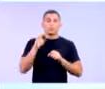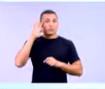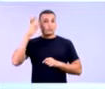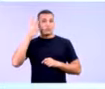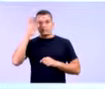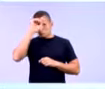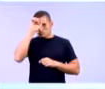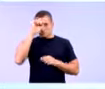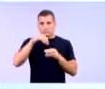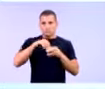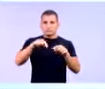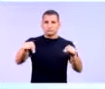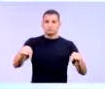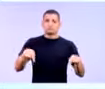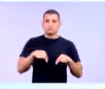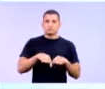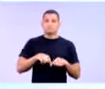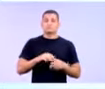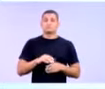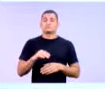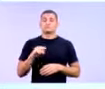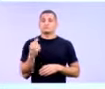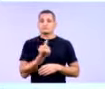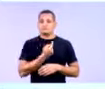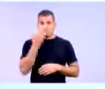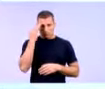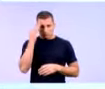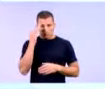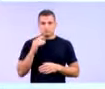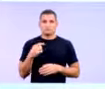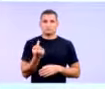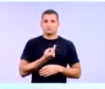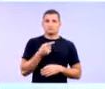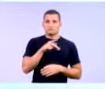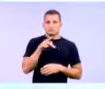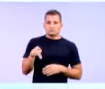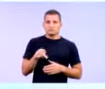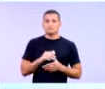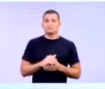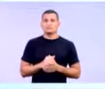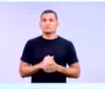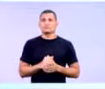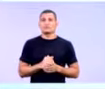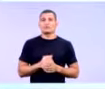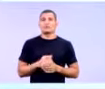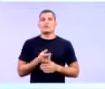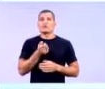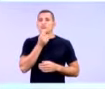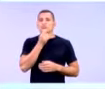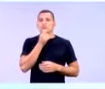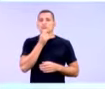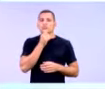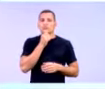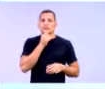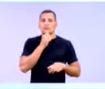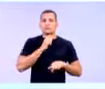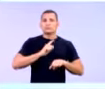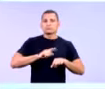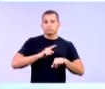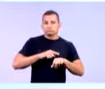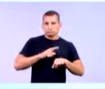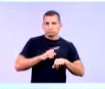uma sala de aula. A gente sabe, né, ainda mais a gente que é professora, que não tem numa carga horária, no conteúdo programático